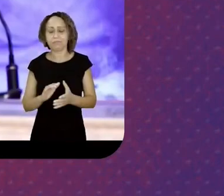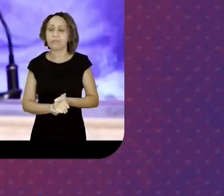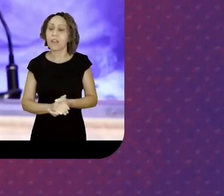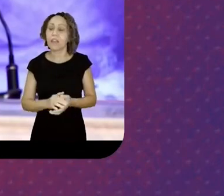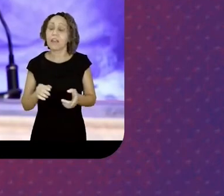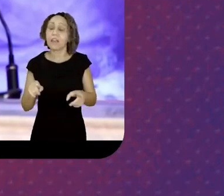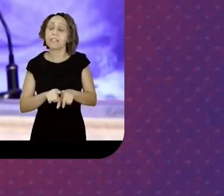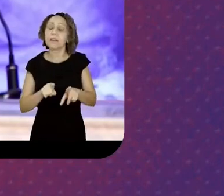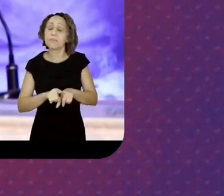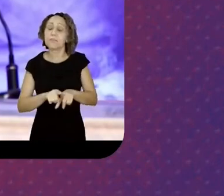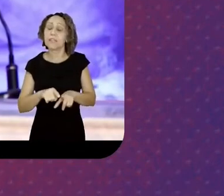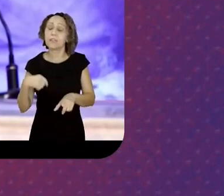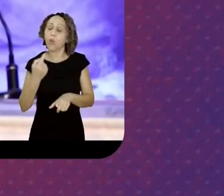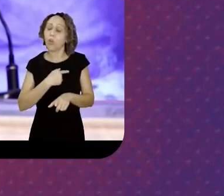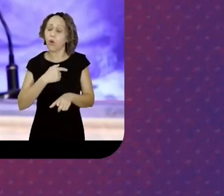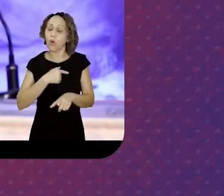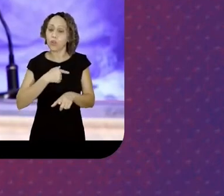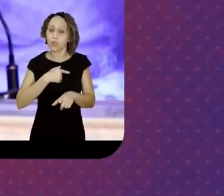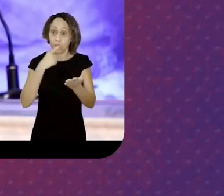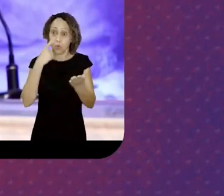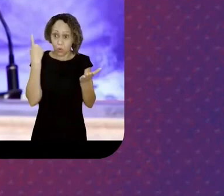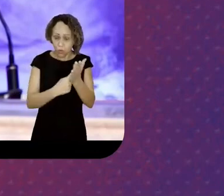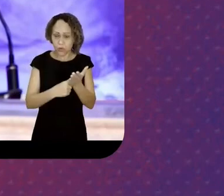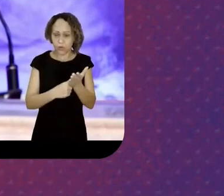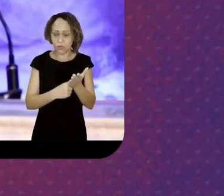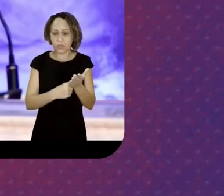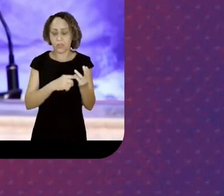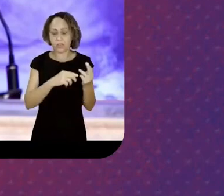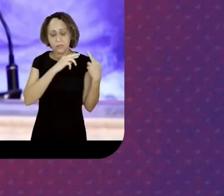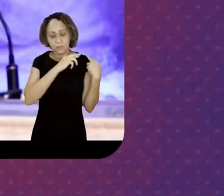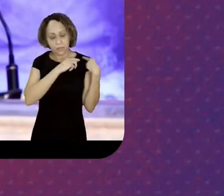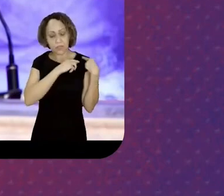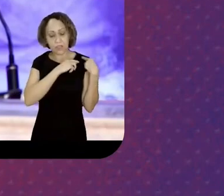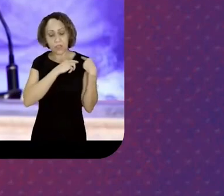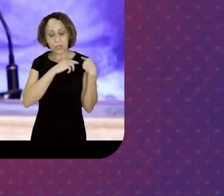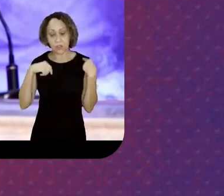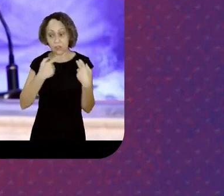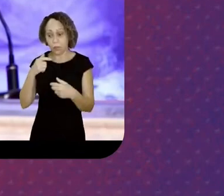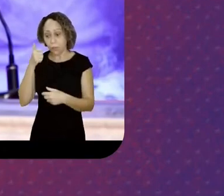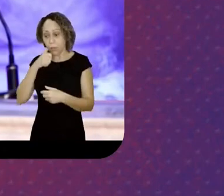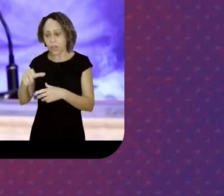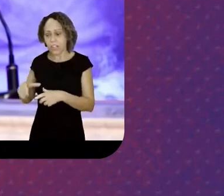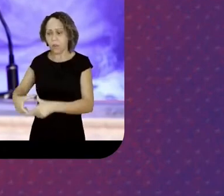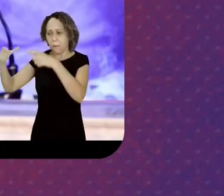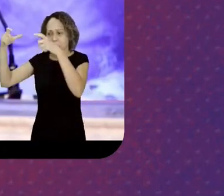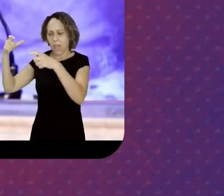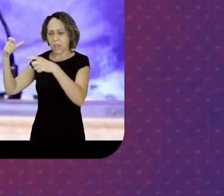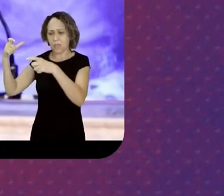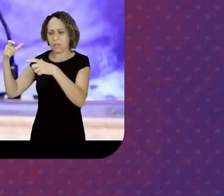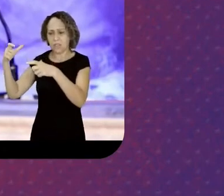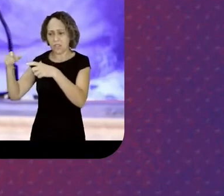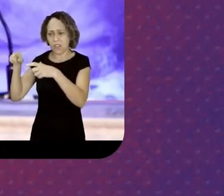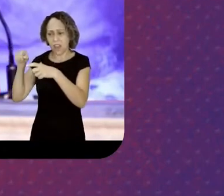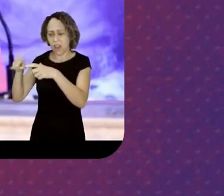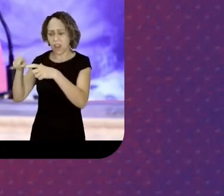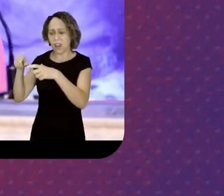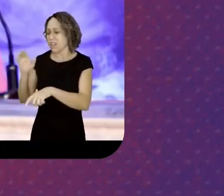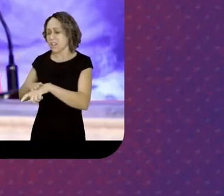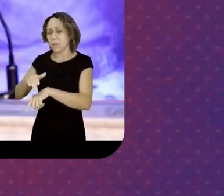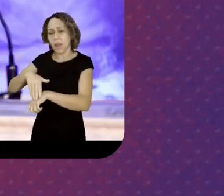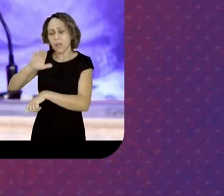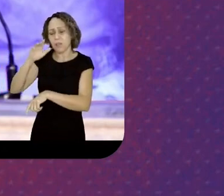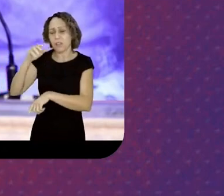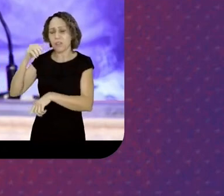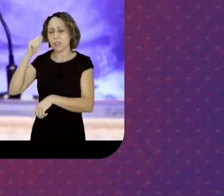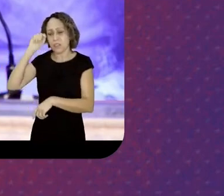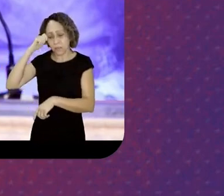negras, o nosso compromisso nas nossas conversas, nos nossos diálogos com as nossas